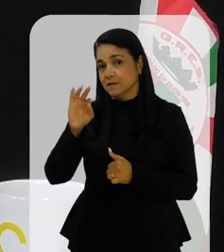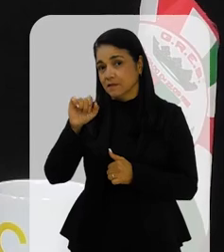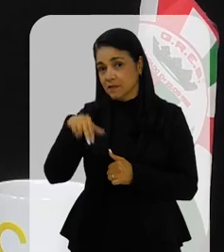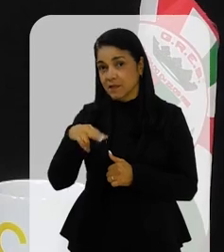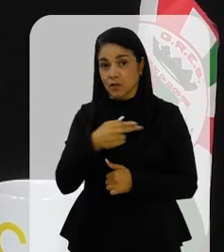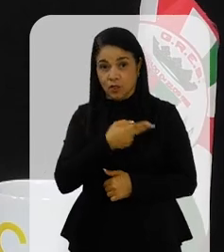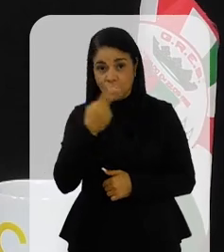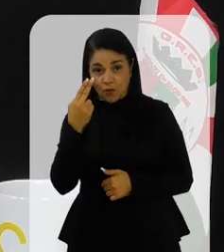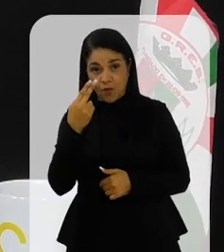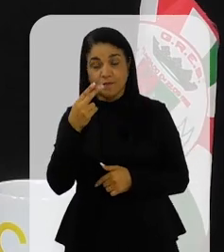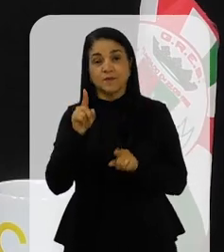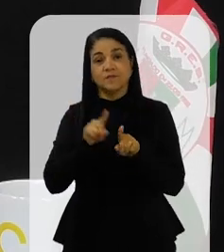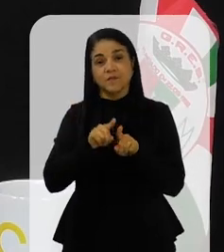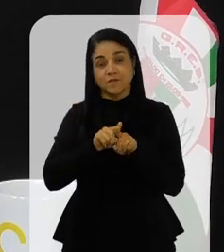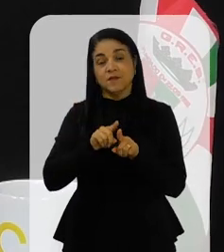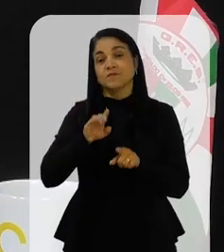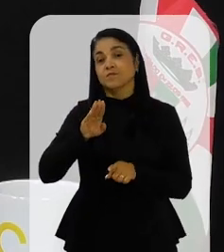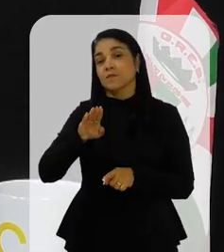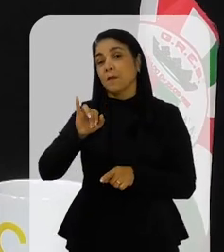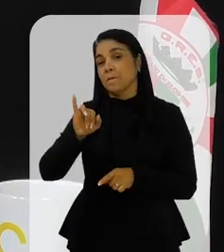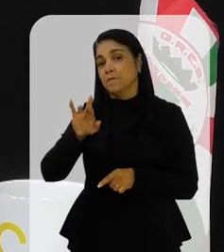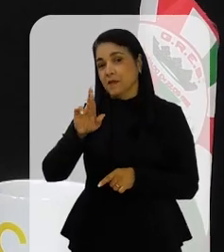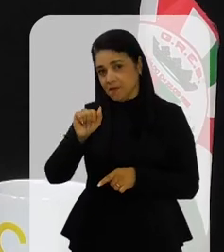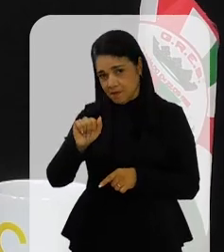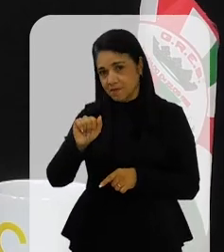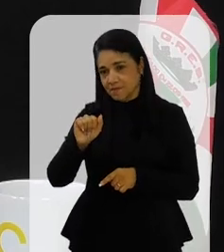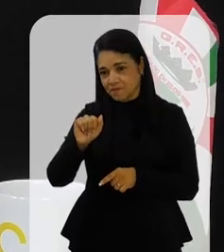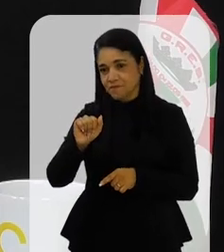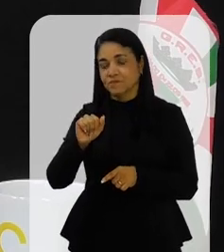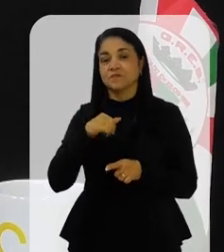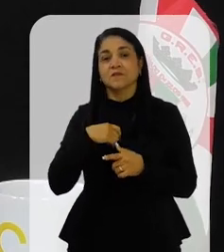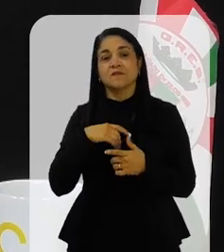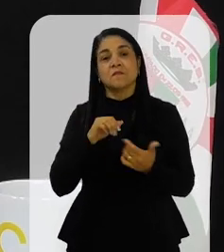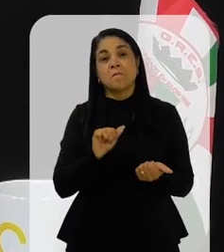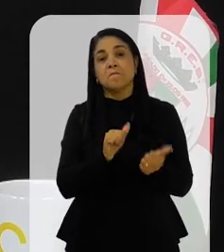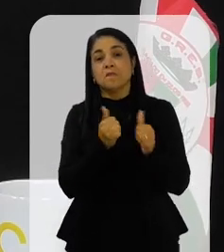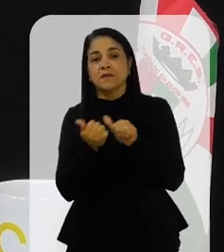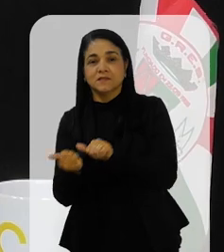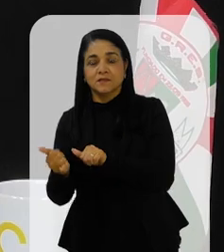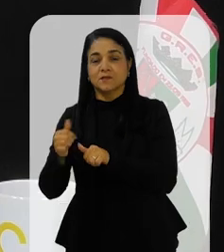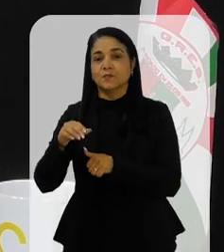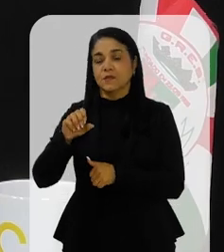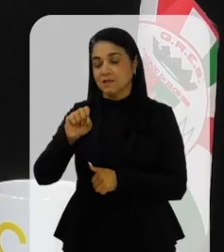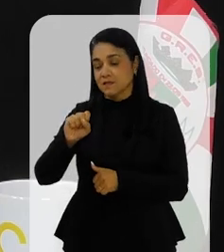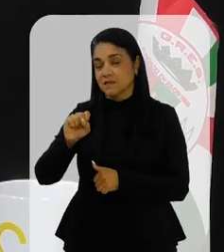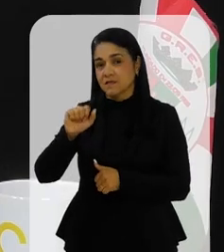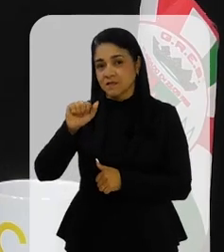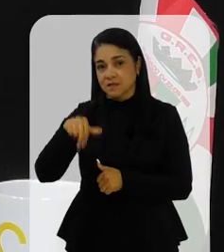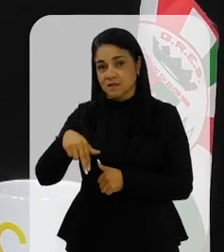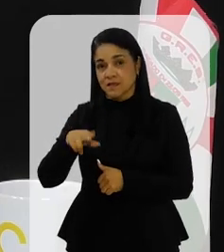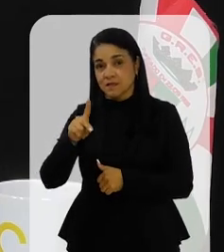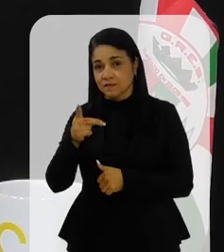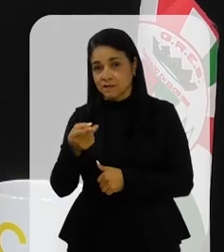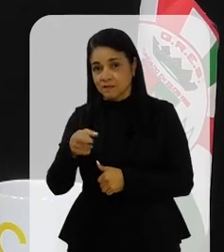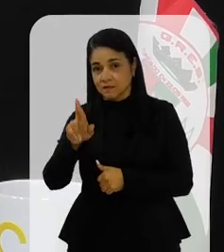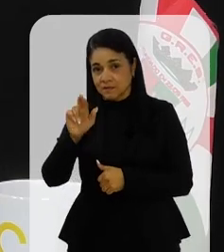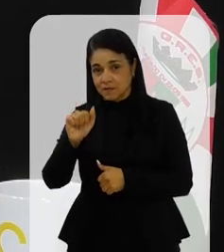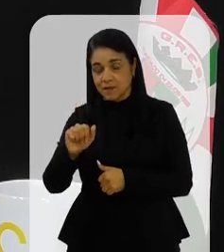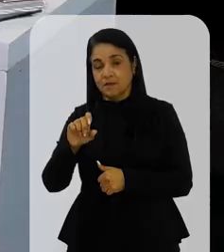apelido, Bira Xavier, que fui batizado pela Sandra de Sá e tornou-se também meu nome de guerra na Força Aérea